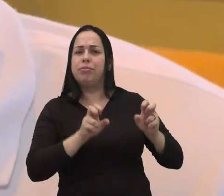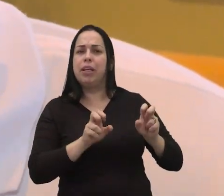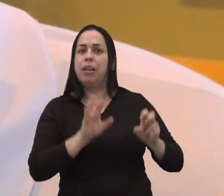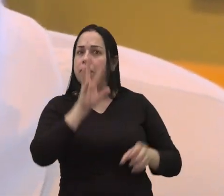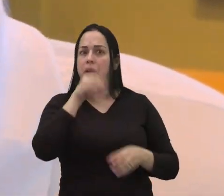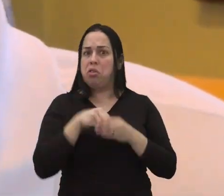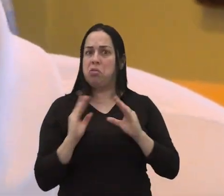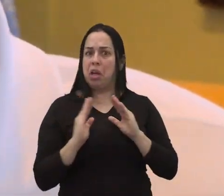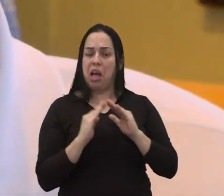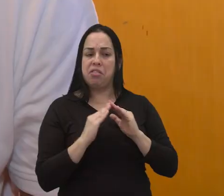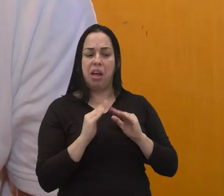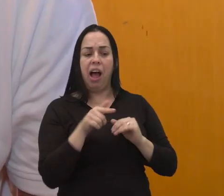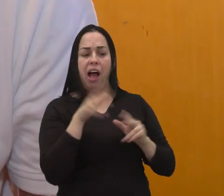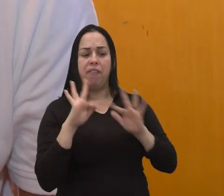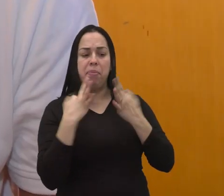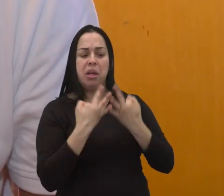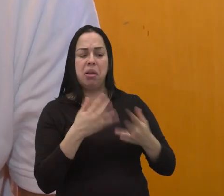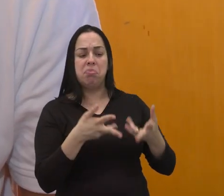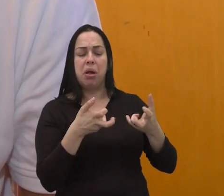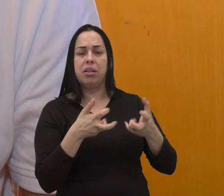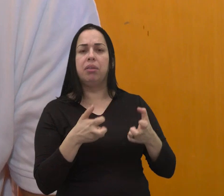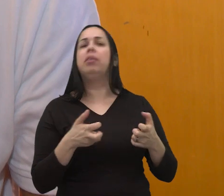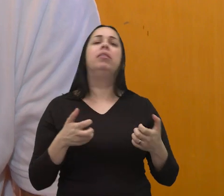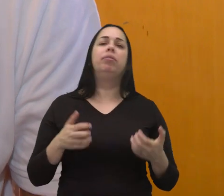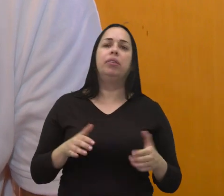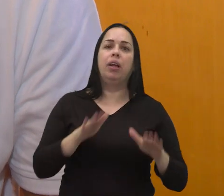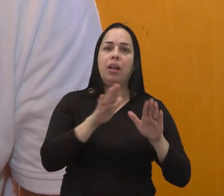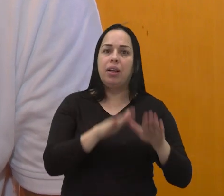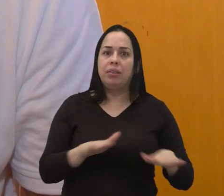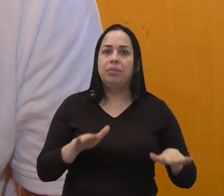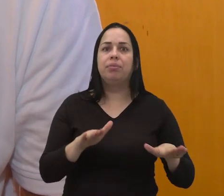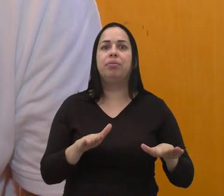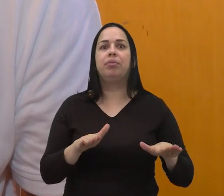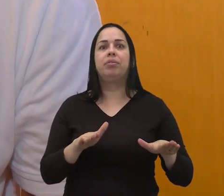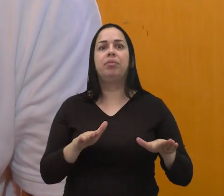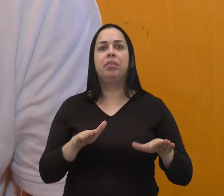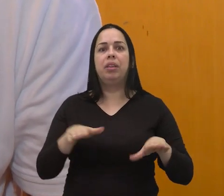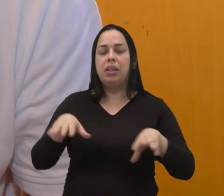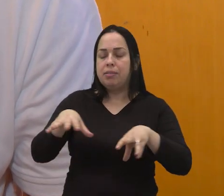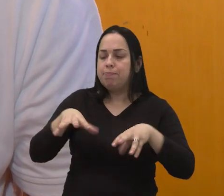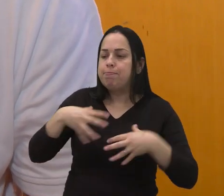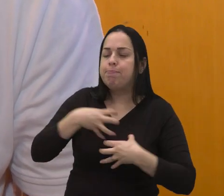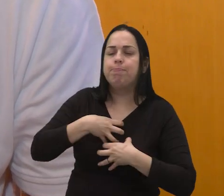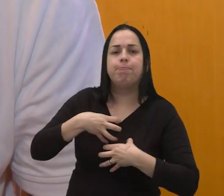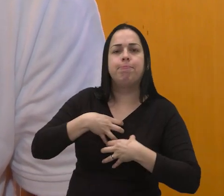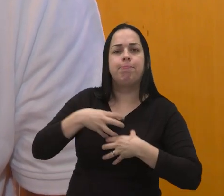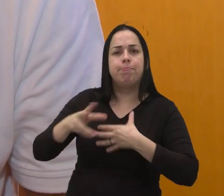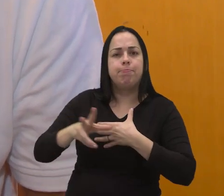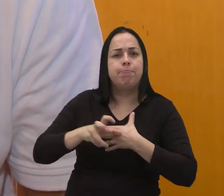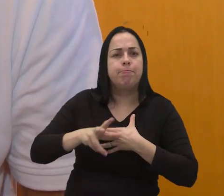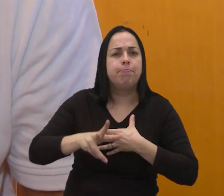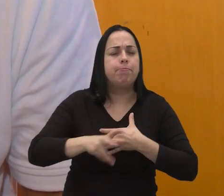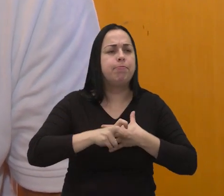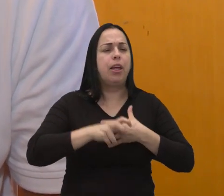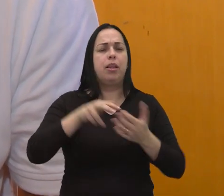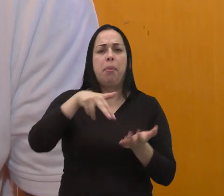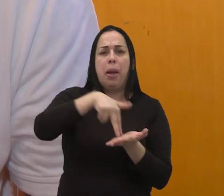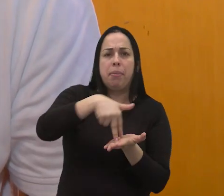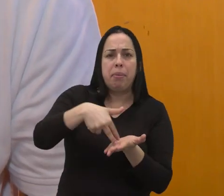até mesmo em casa. Essas crianças também têm alterações sensoriais,